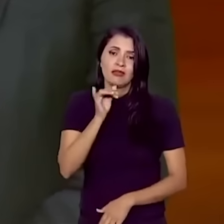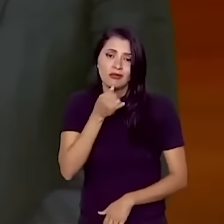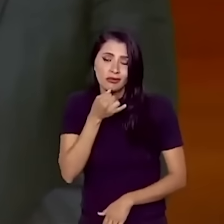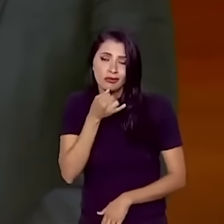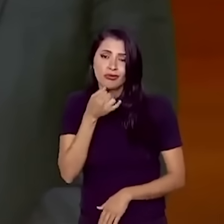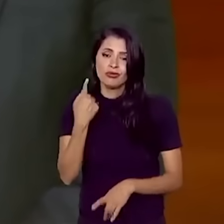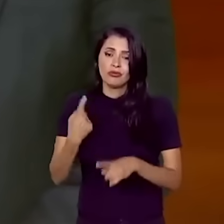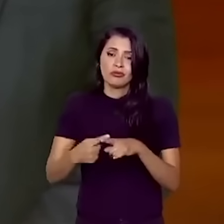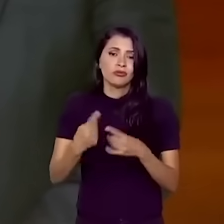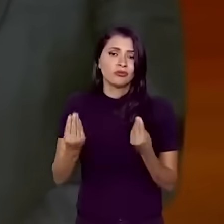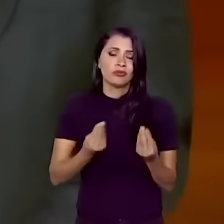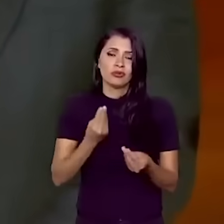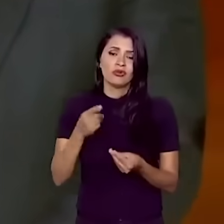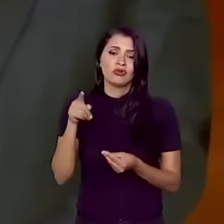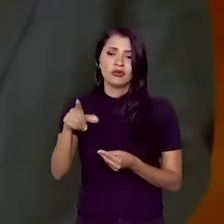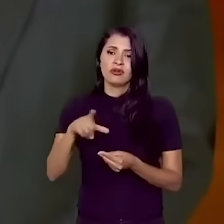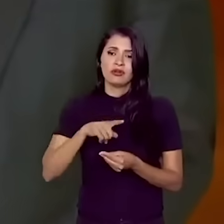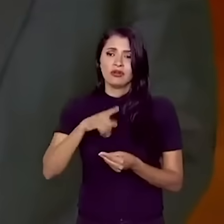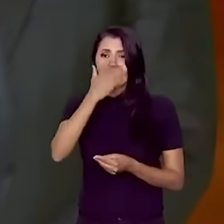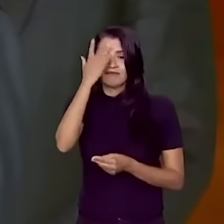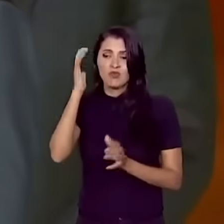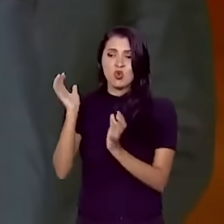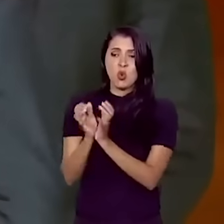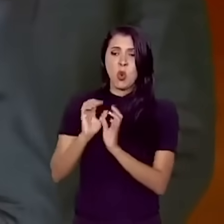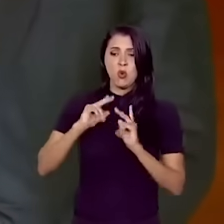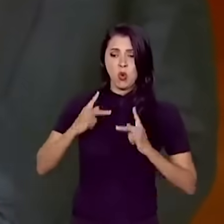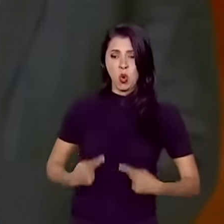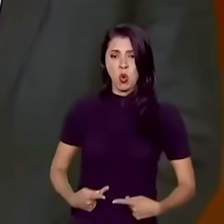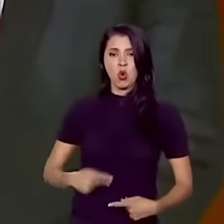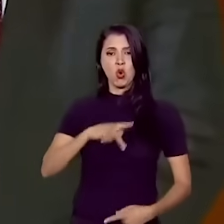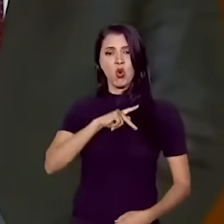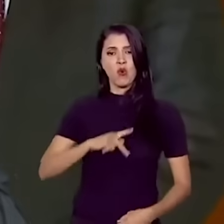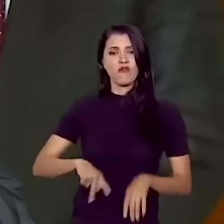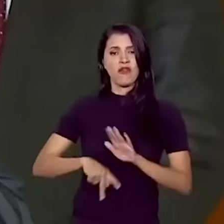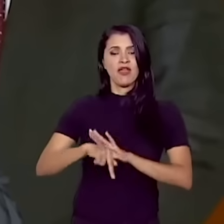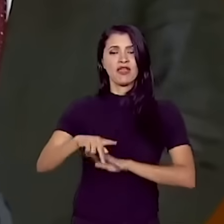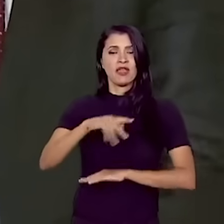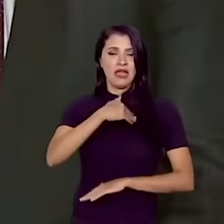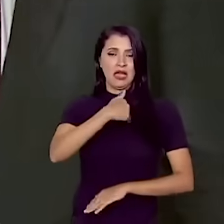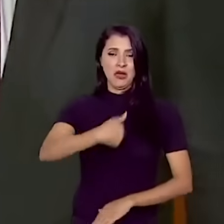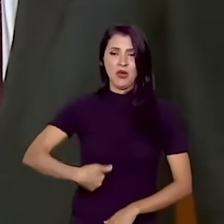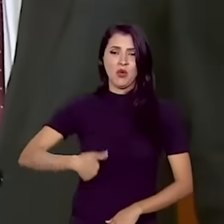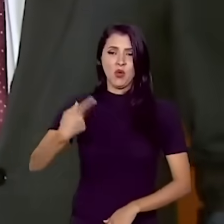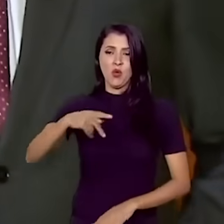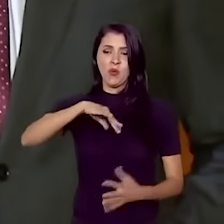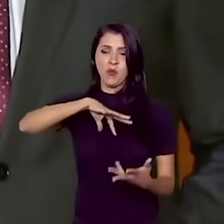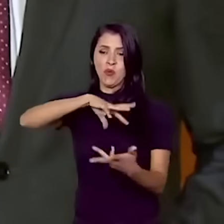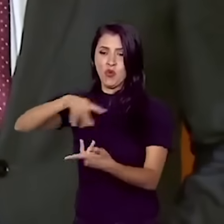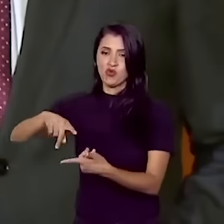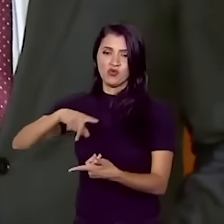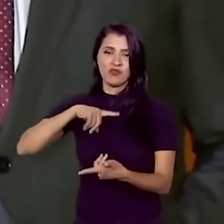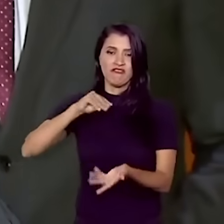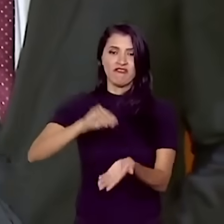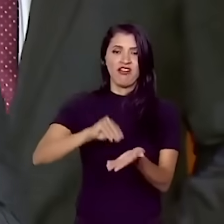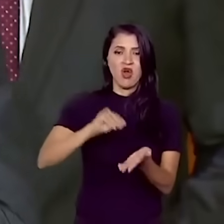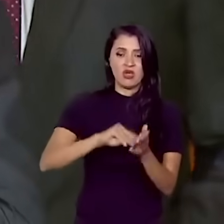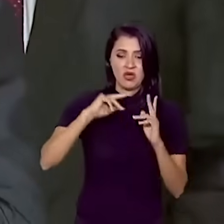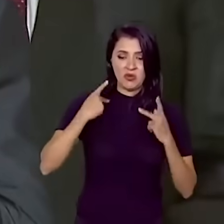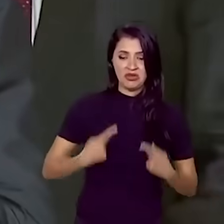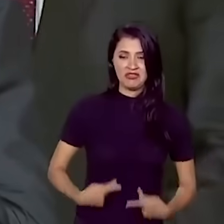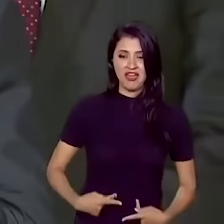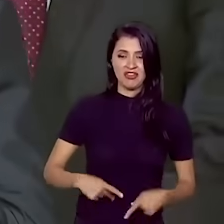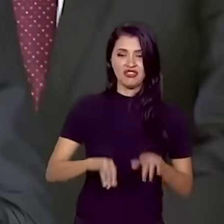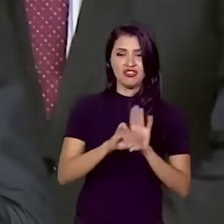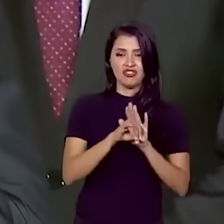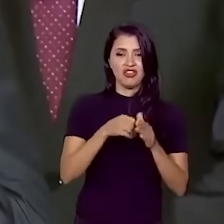tristes por parte dos seres humanos que governam o mundo, que de humano não tem mais nada. Que de humano